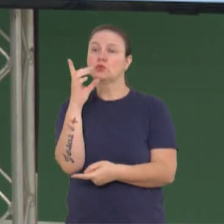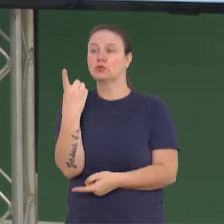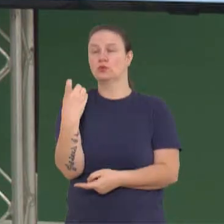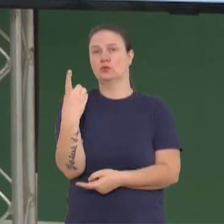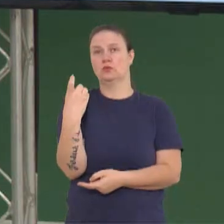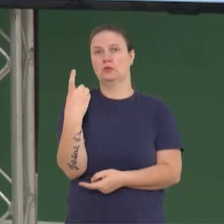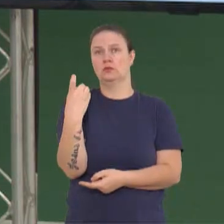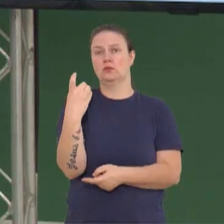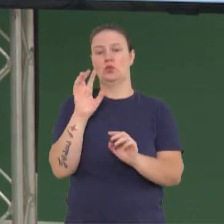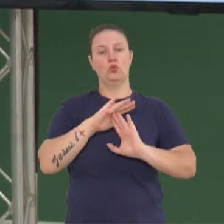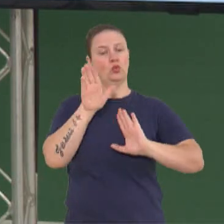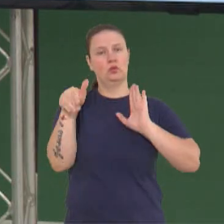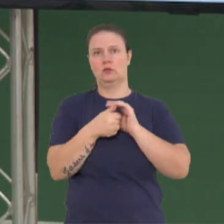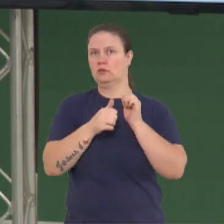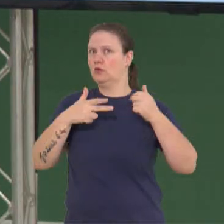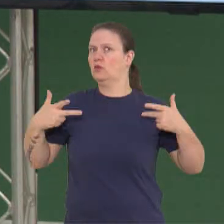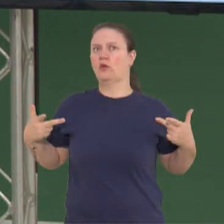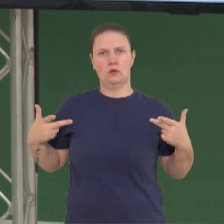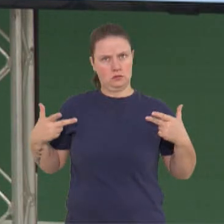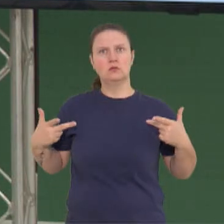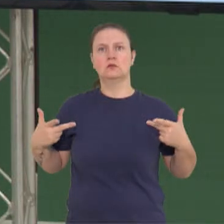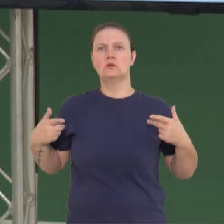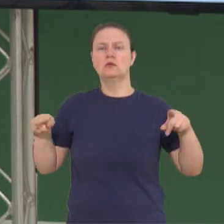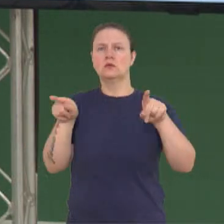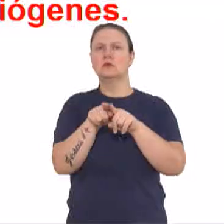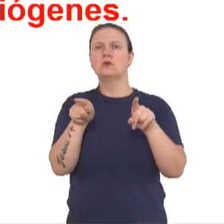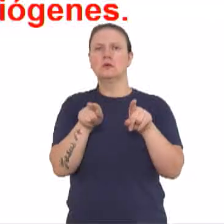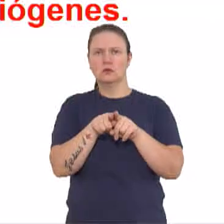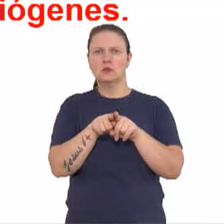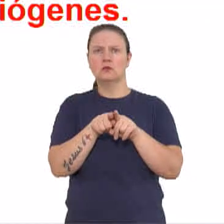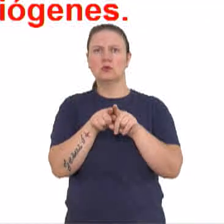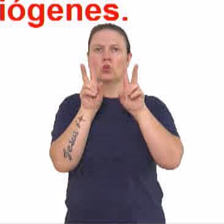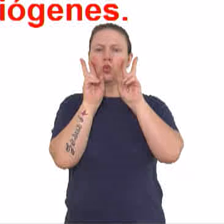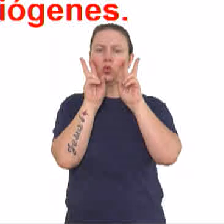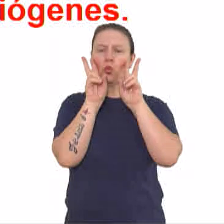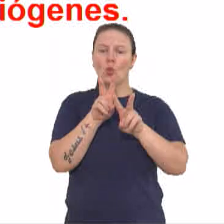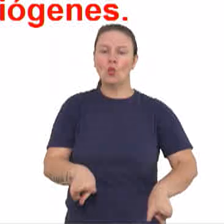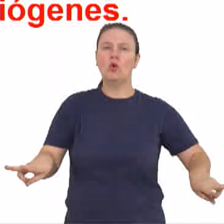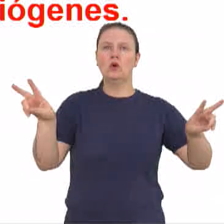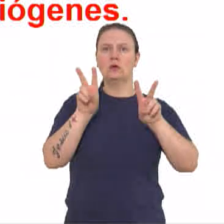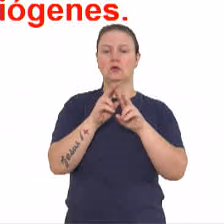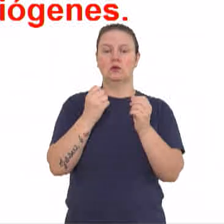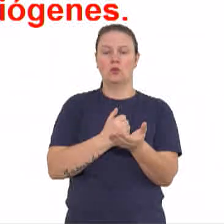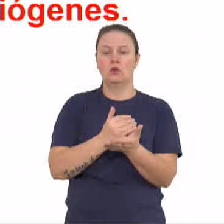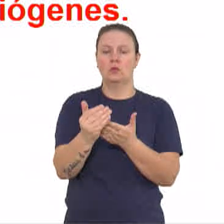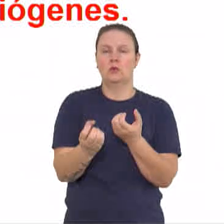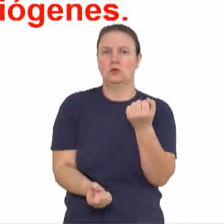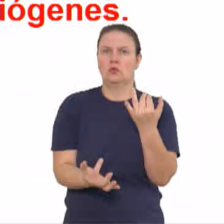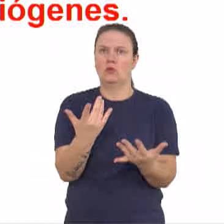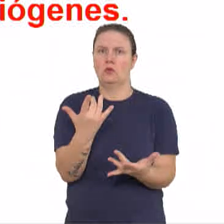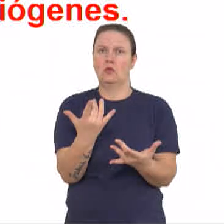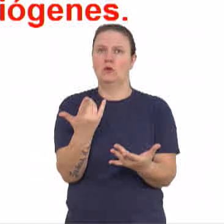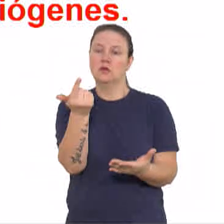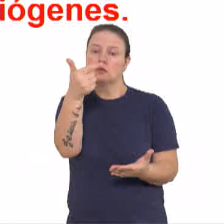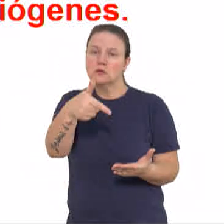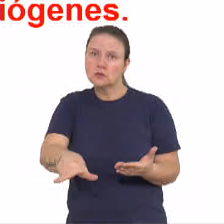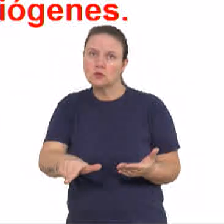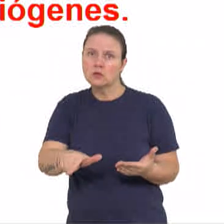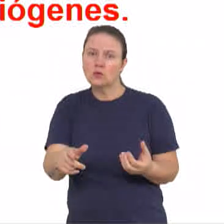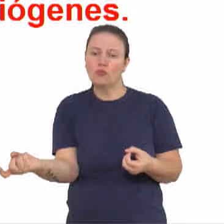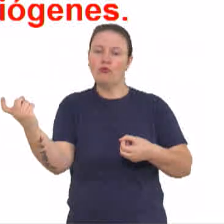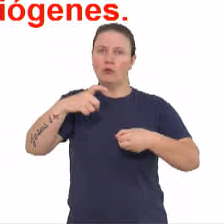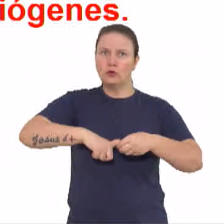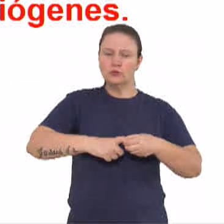todo, todas as coisas. Nasce ele do fogo e, de novo, é por fogo